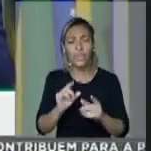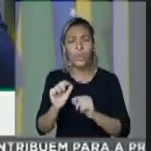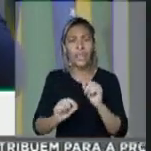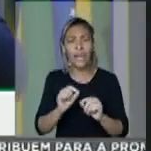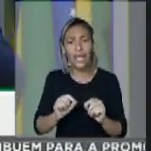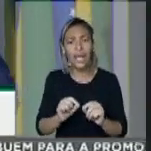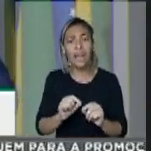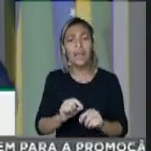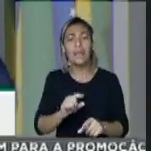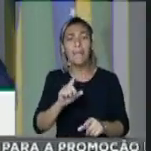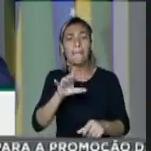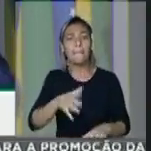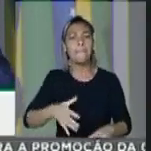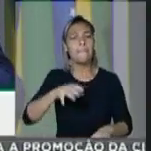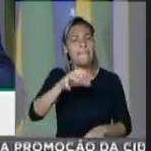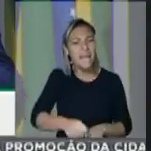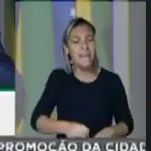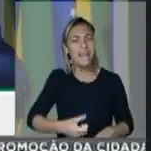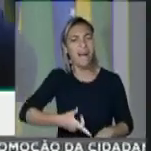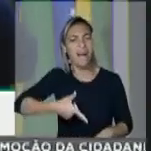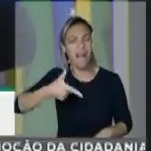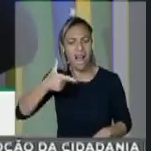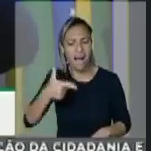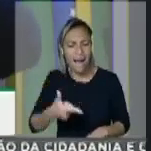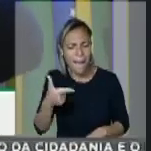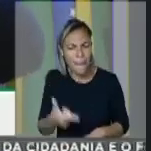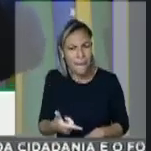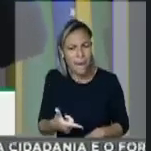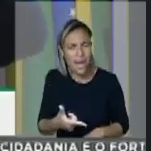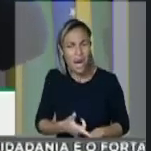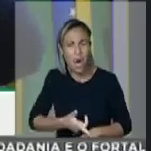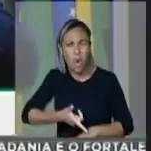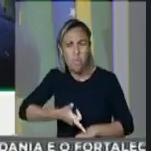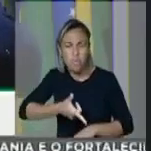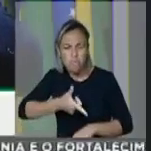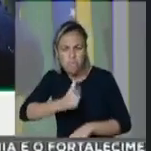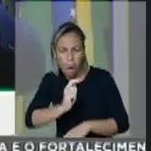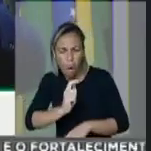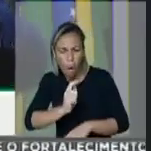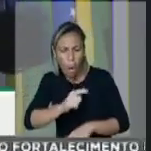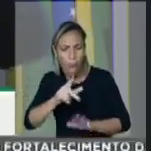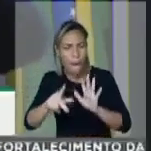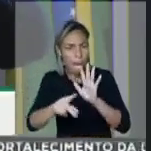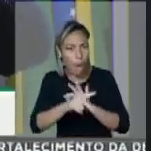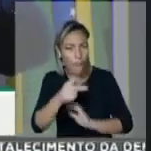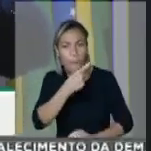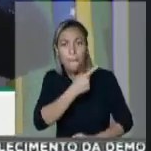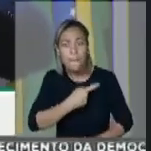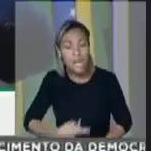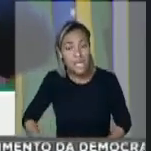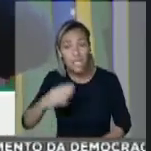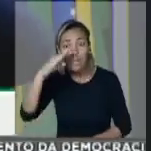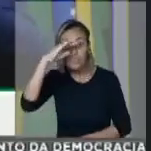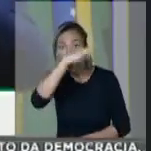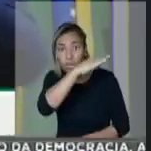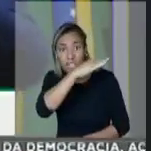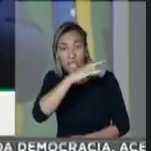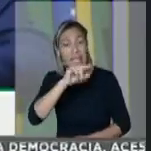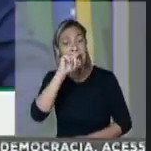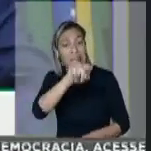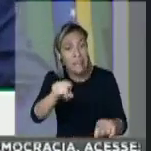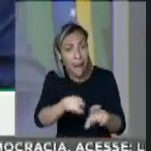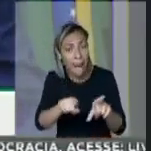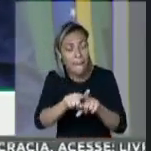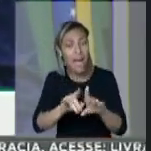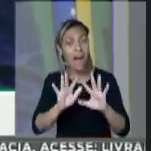que peguem as armas e matem Bolsonaro e matem a família